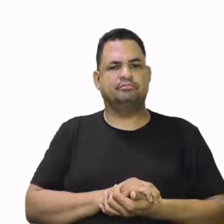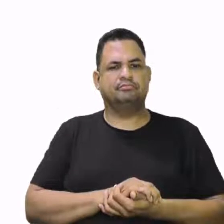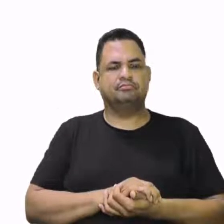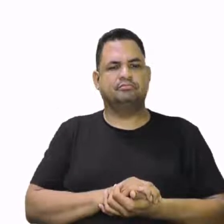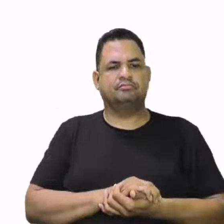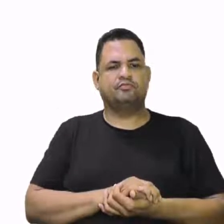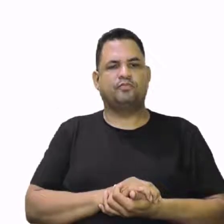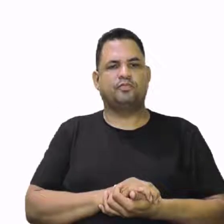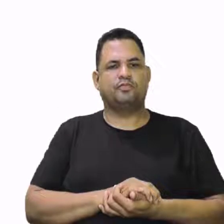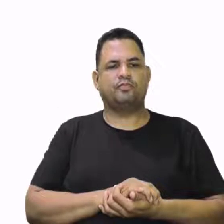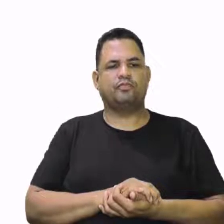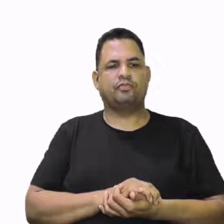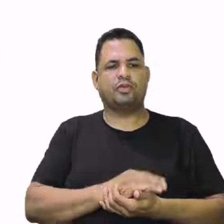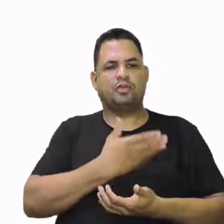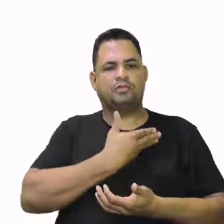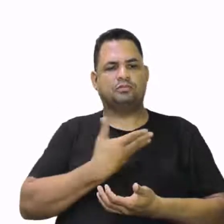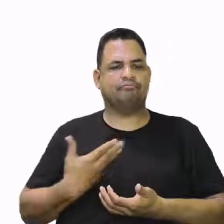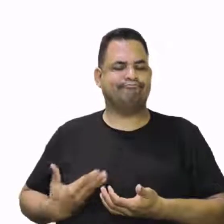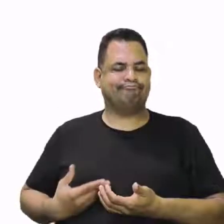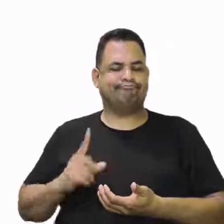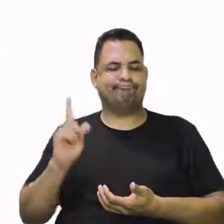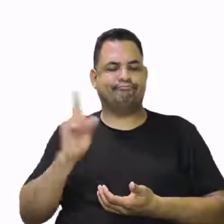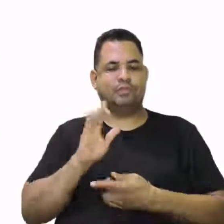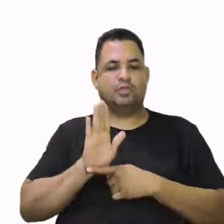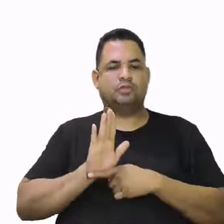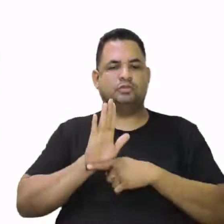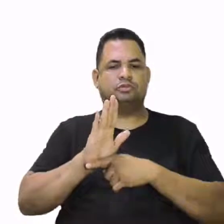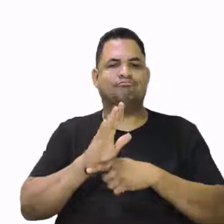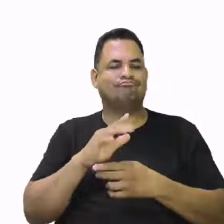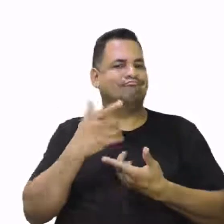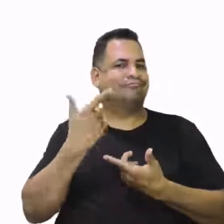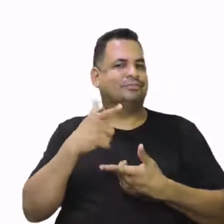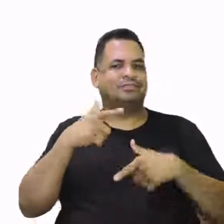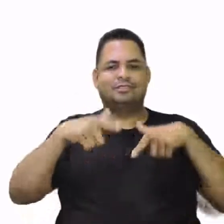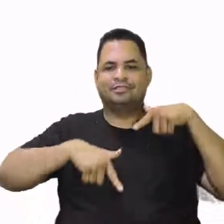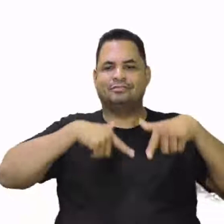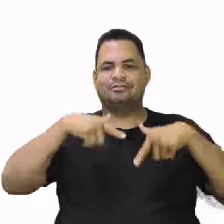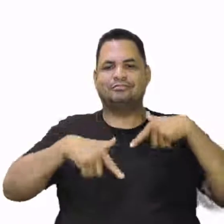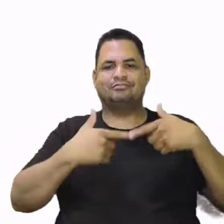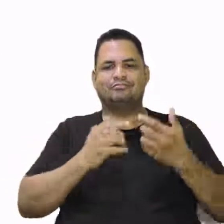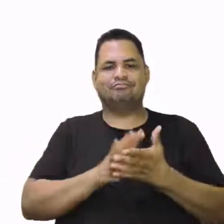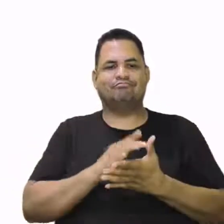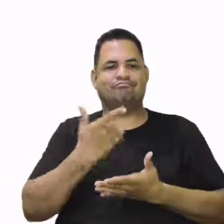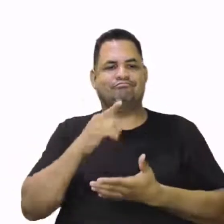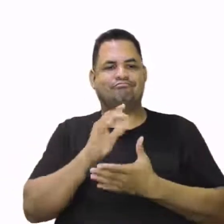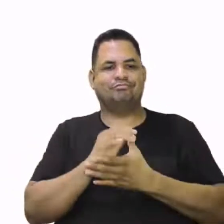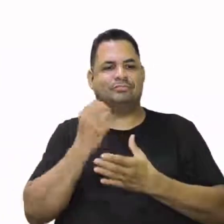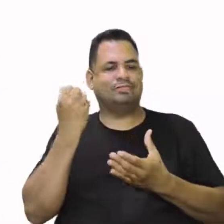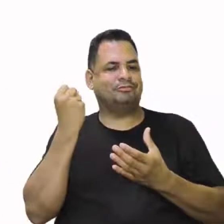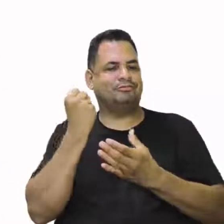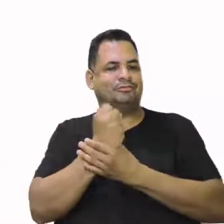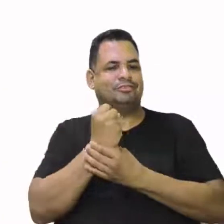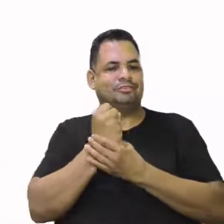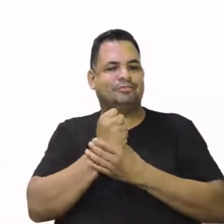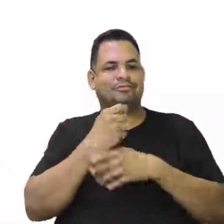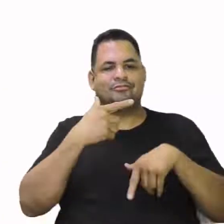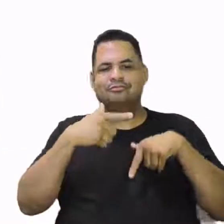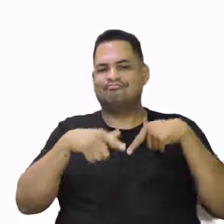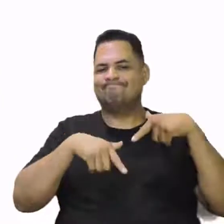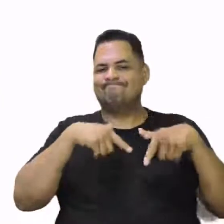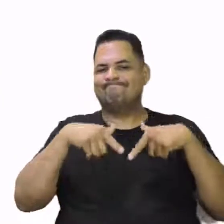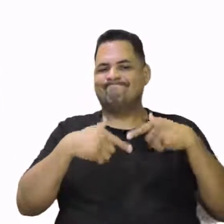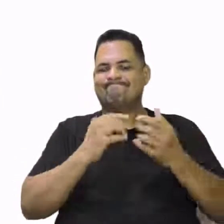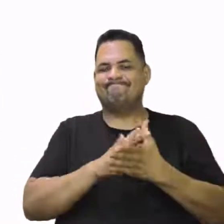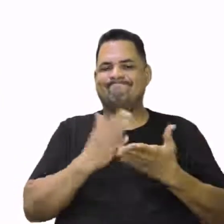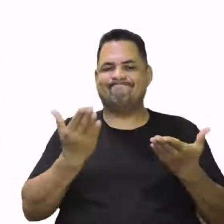Olha lá. O governo não ajuda os desempregados. Lá ninguém tem seguro-desemprego como no Brasil, por isso é